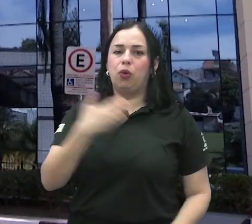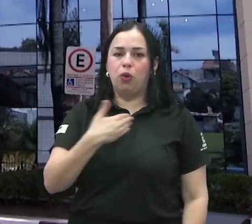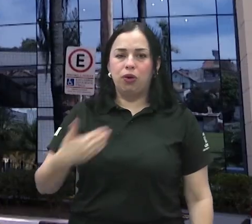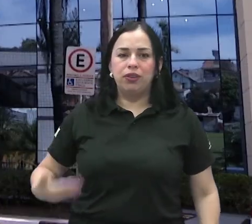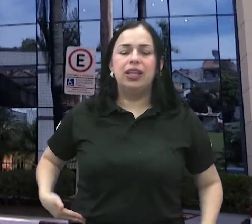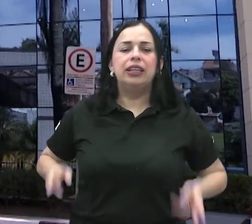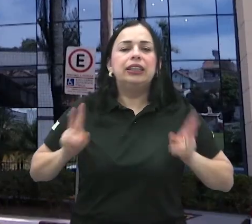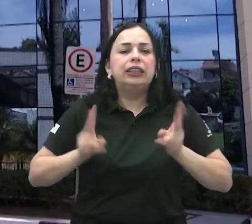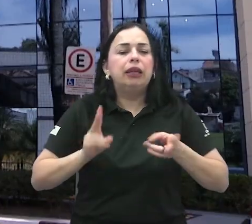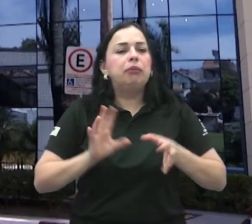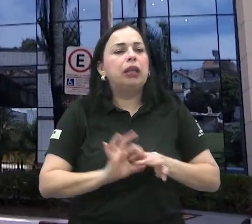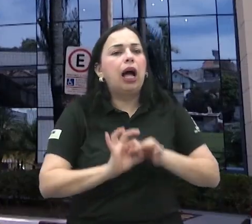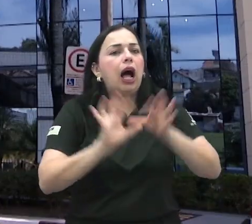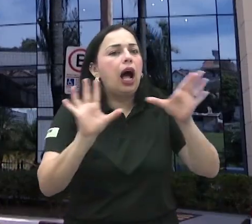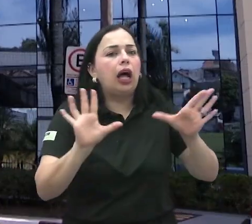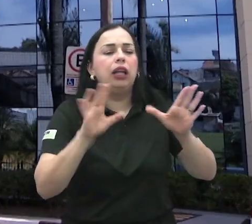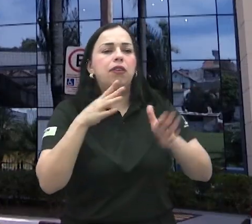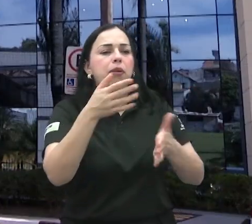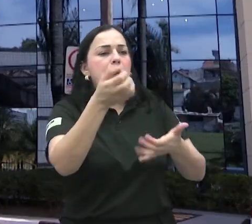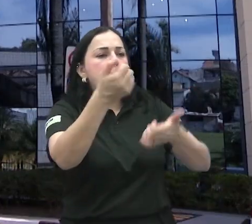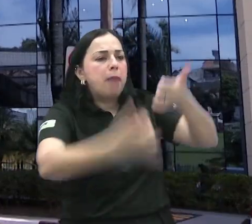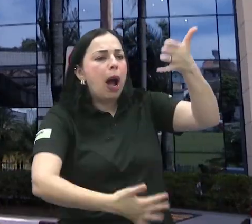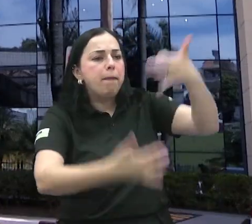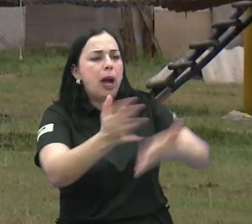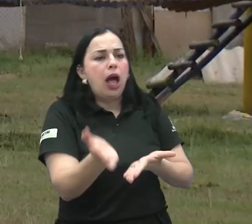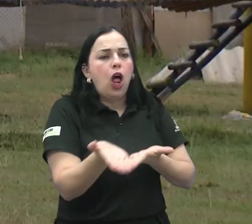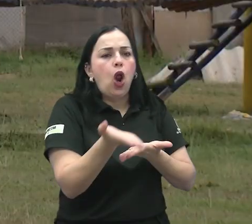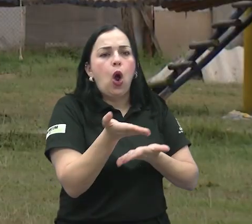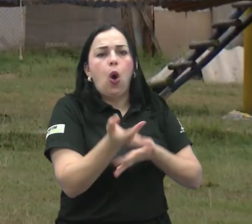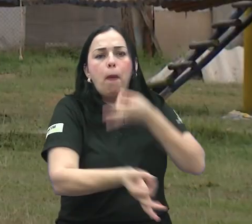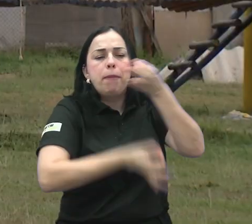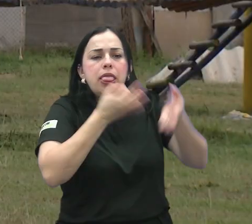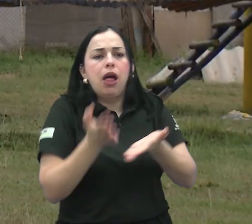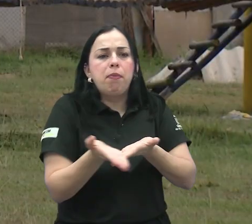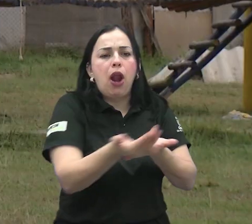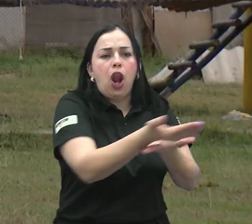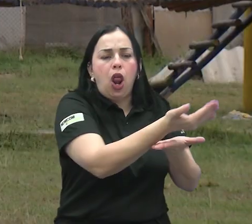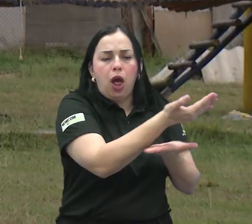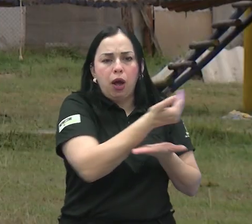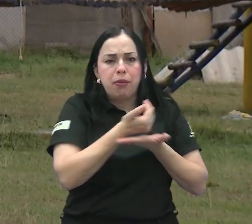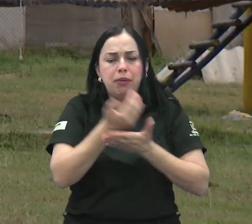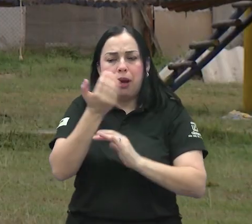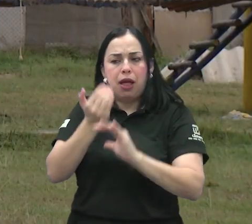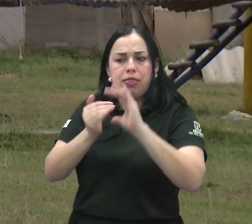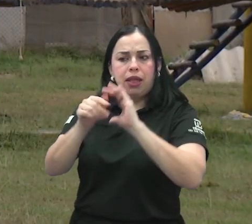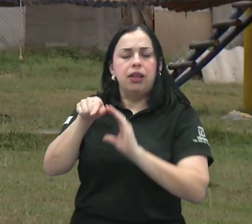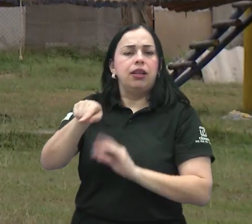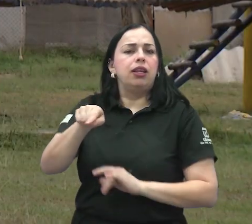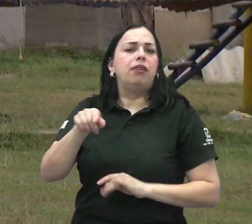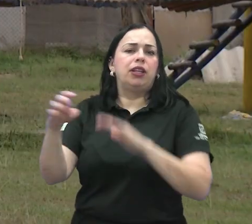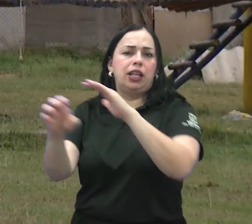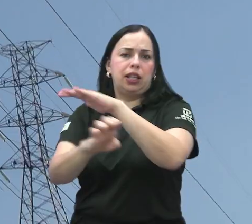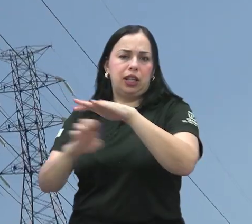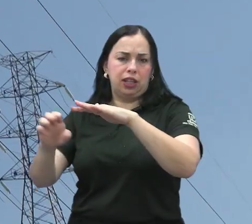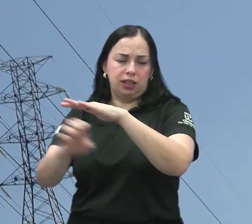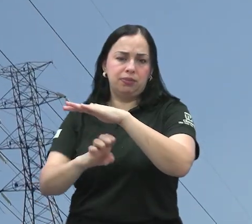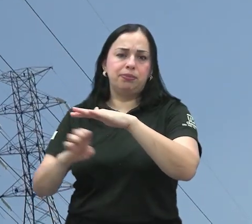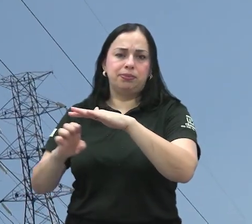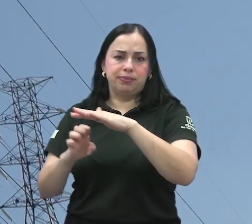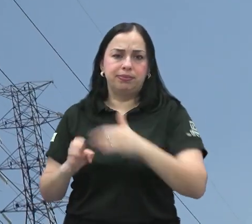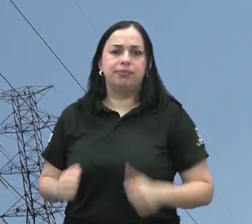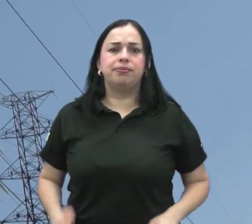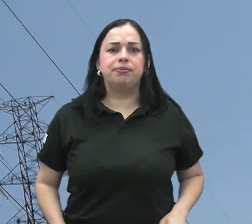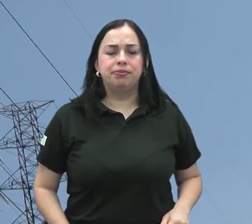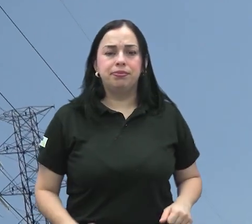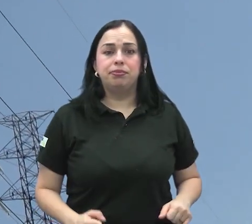O Legislativo está sempre disposto a ouvir as reclamações ou sugestões de melhorias dos munícipes no trabalho